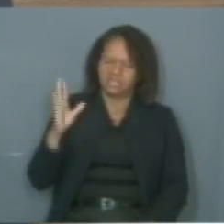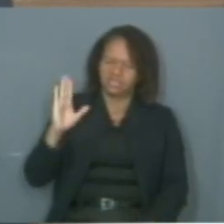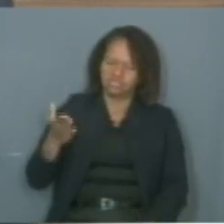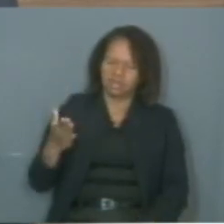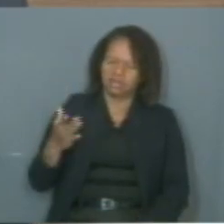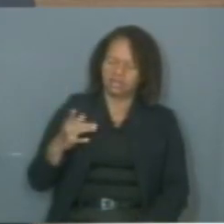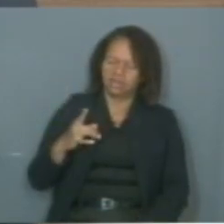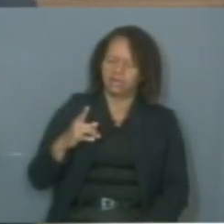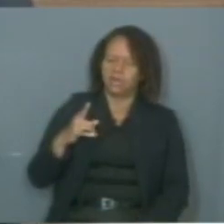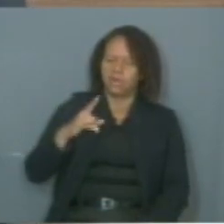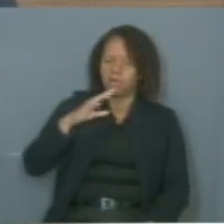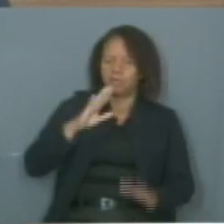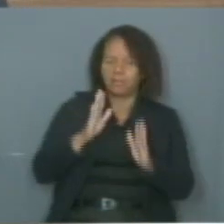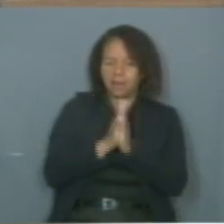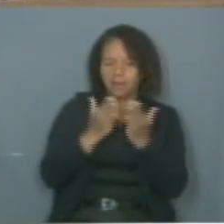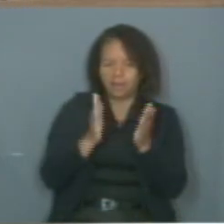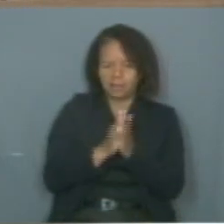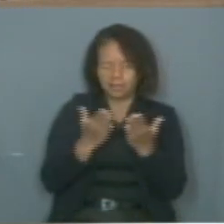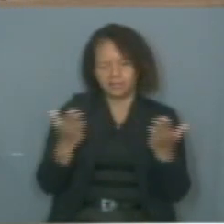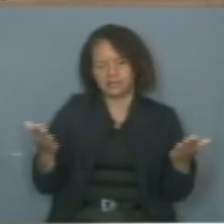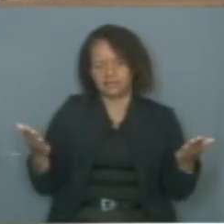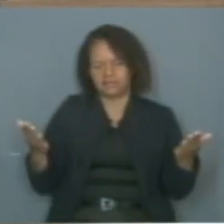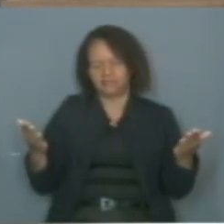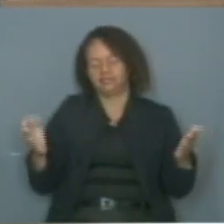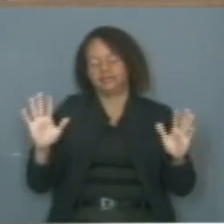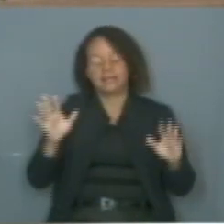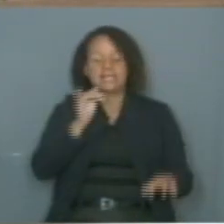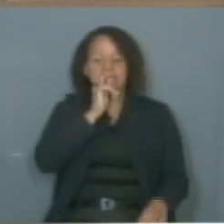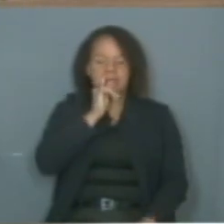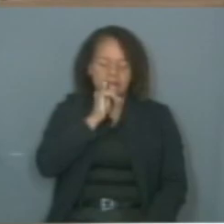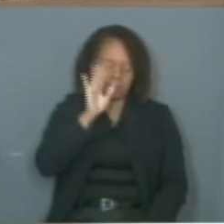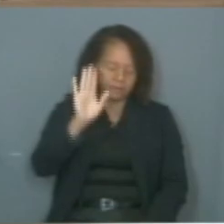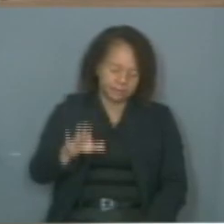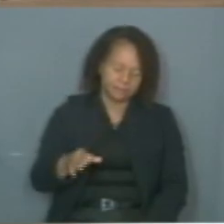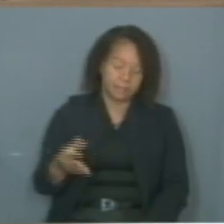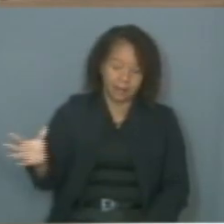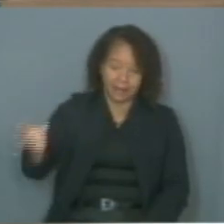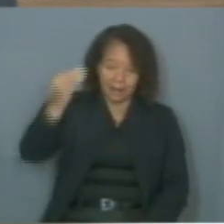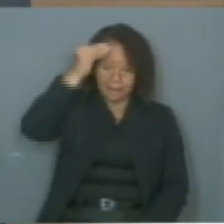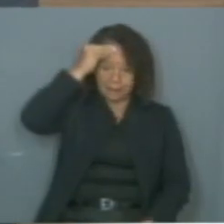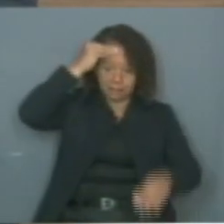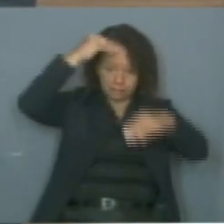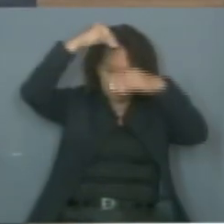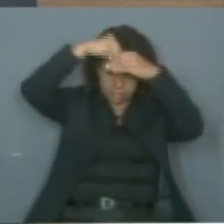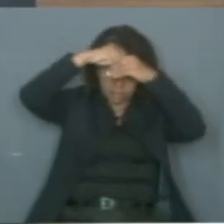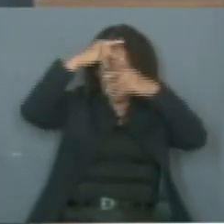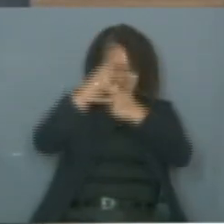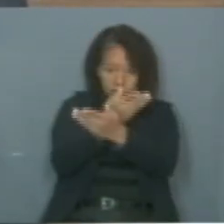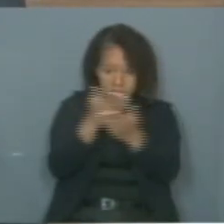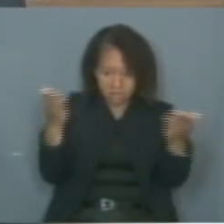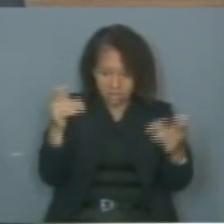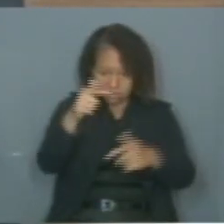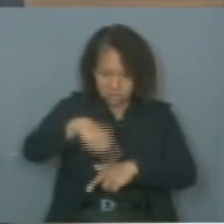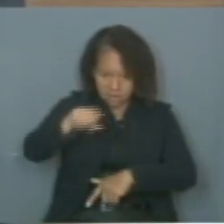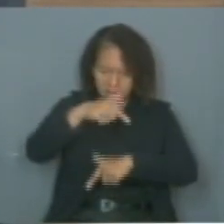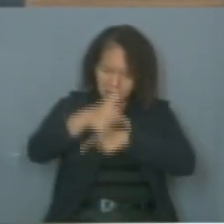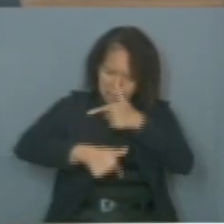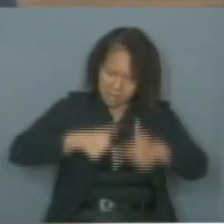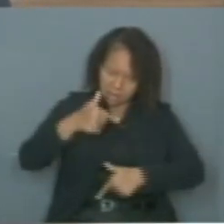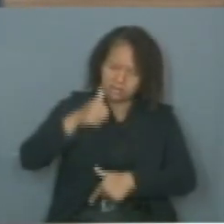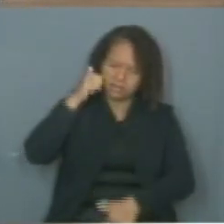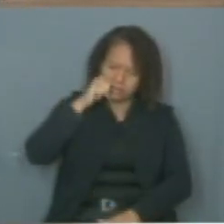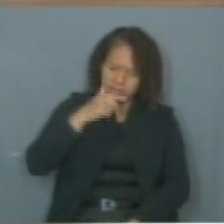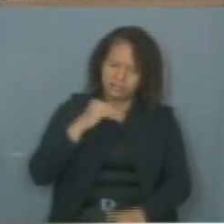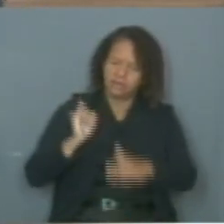está vulnerável. Minha gente, vamos colocar na cabeça de vocês. Vocês é trabalhador ou